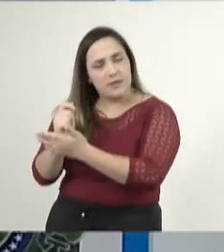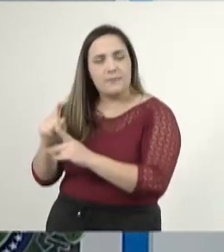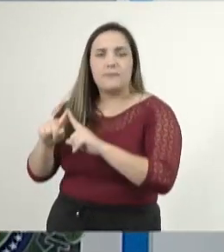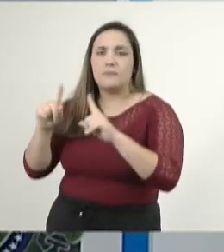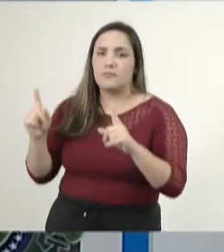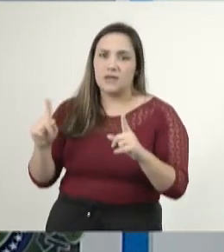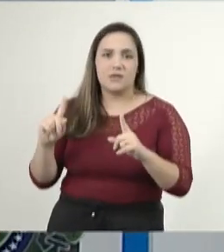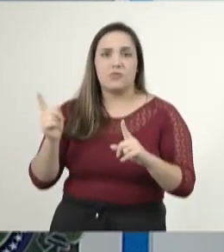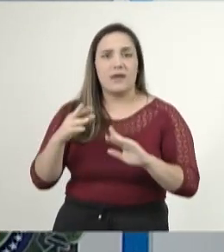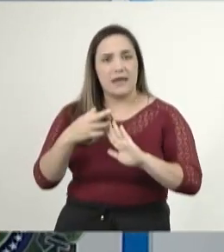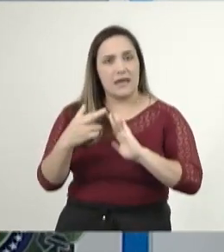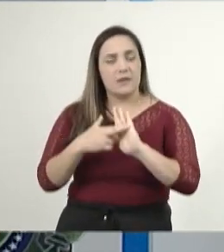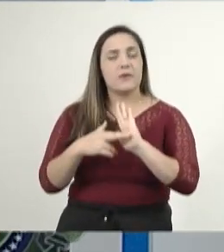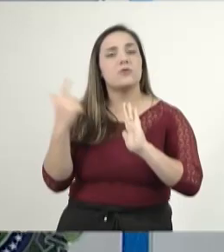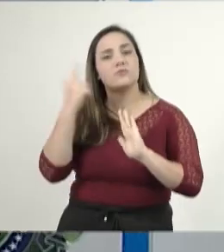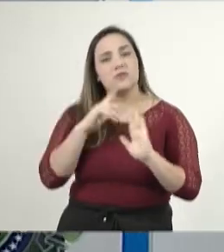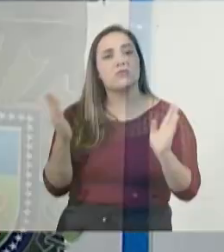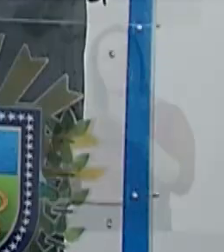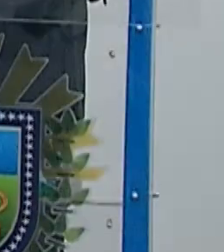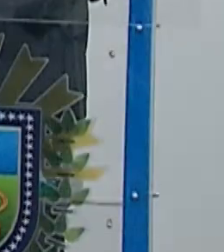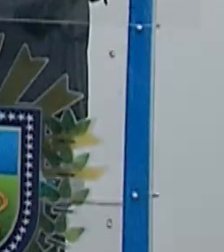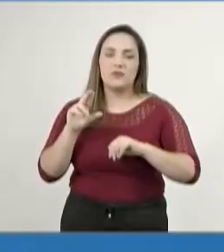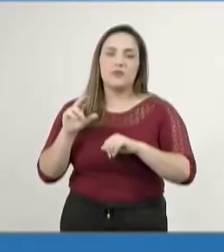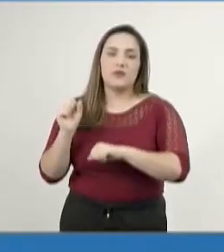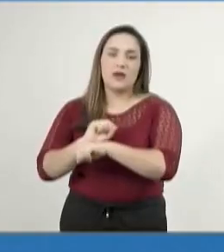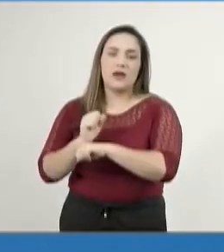seja um requisito para a transferência.